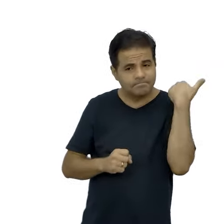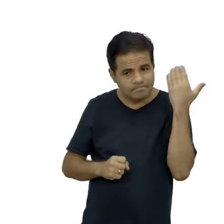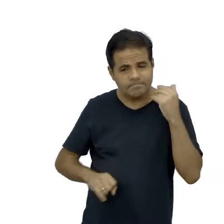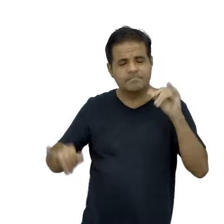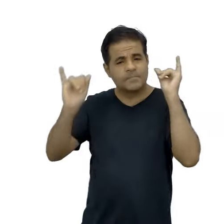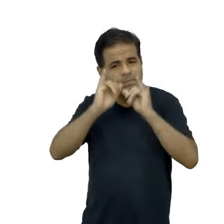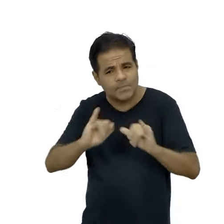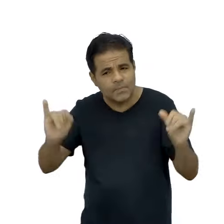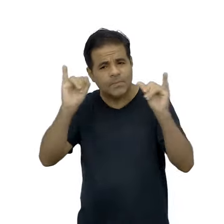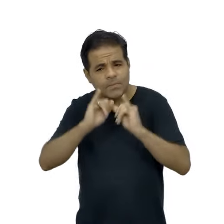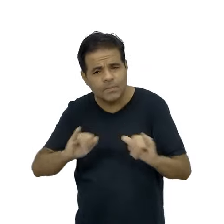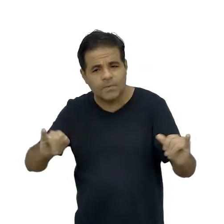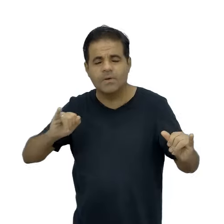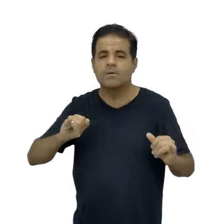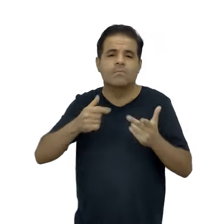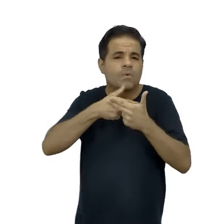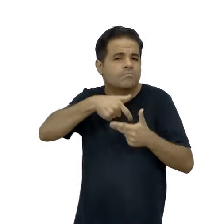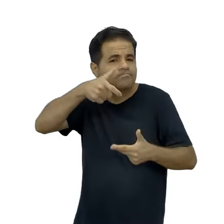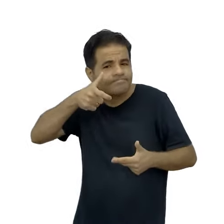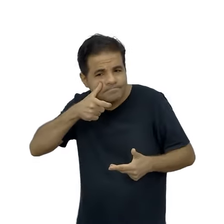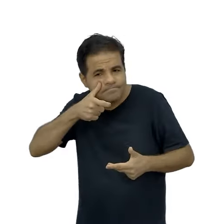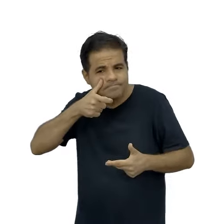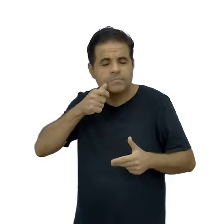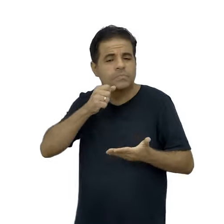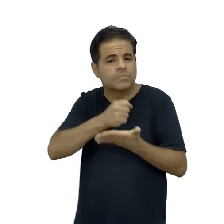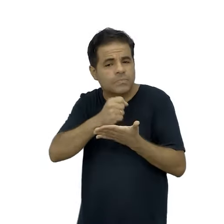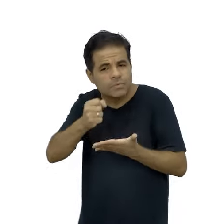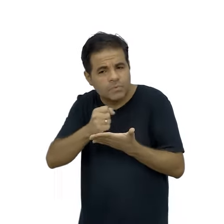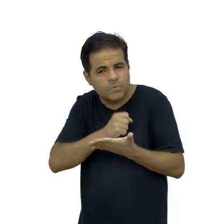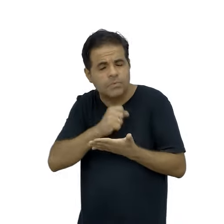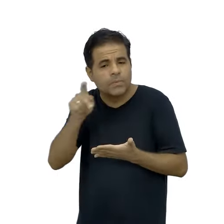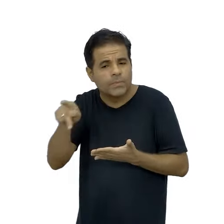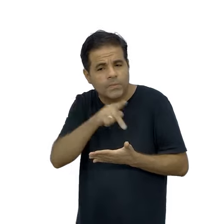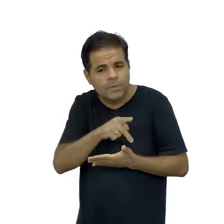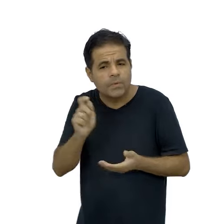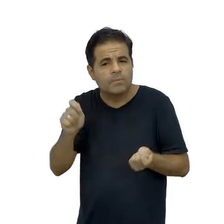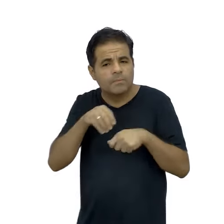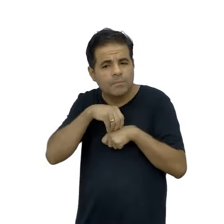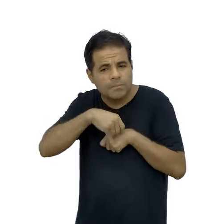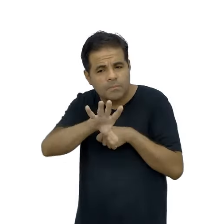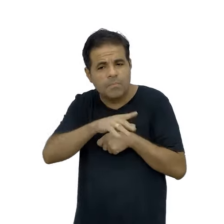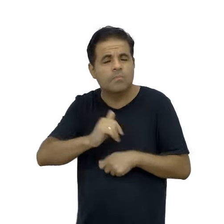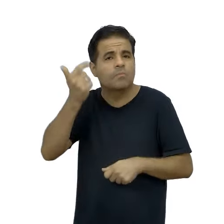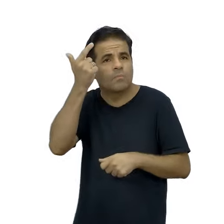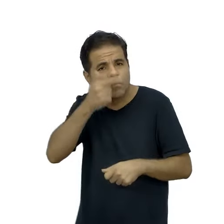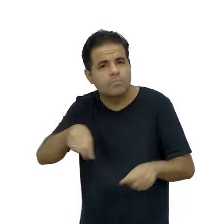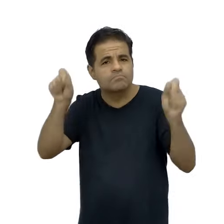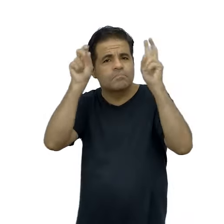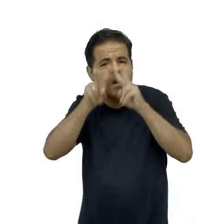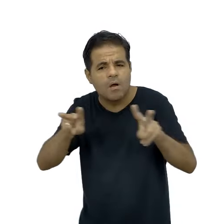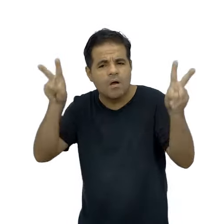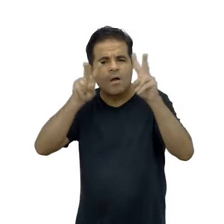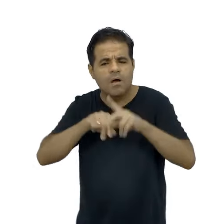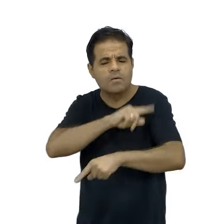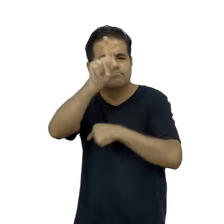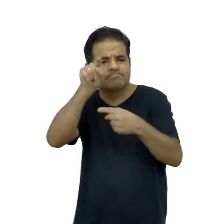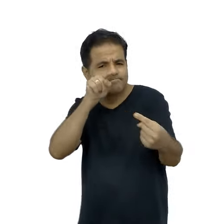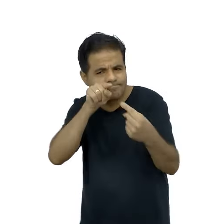tudo isso, também a observação e incentivação do professor, que passa a ter uma outra